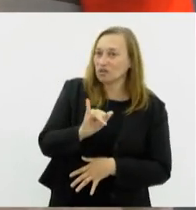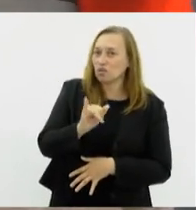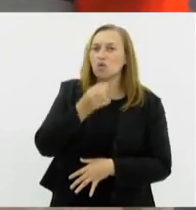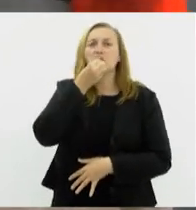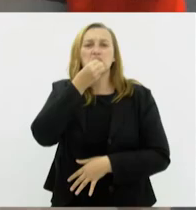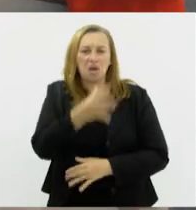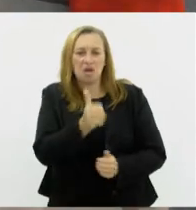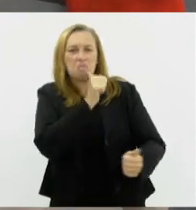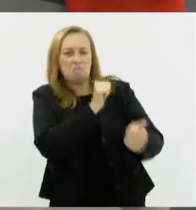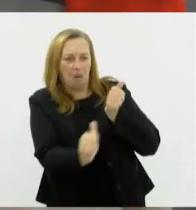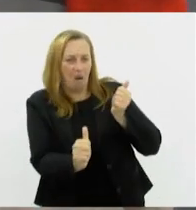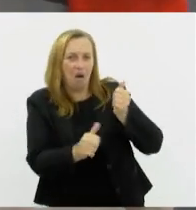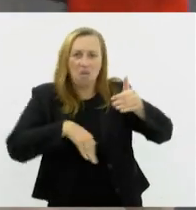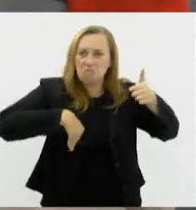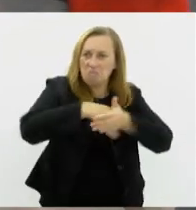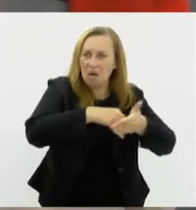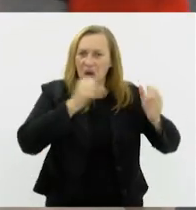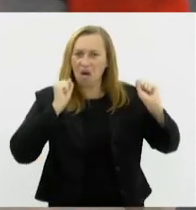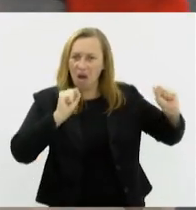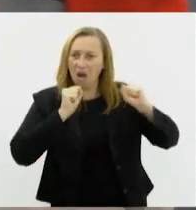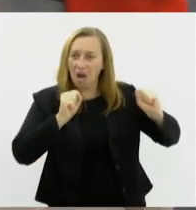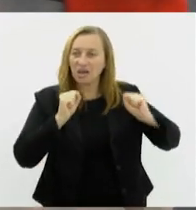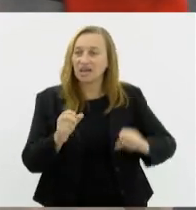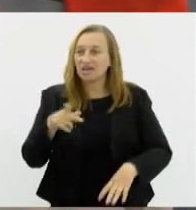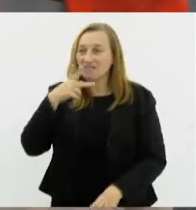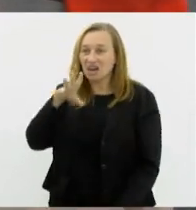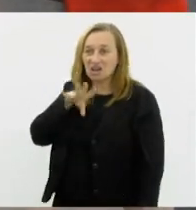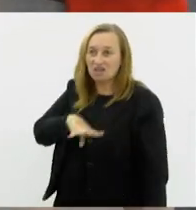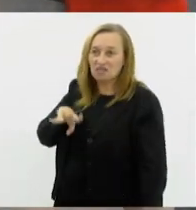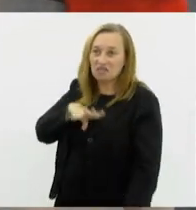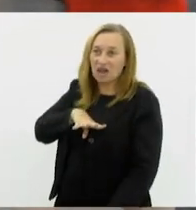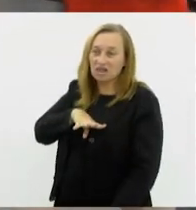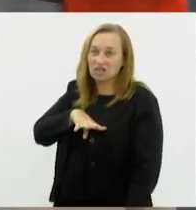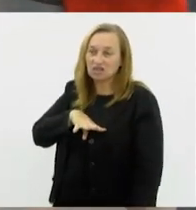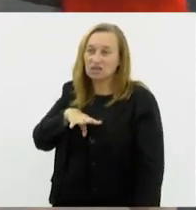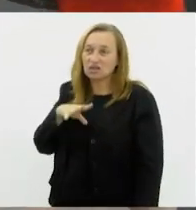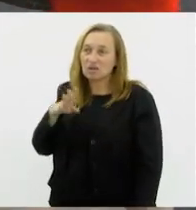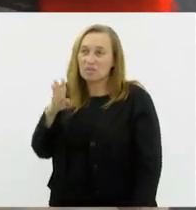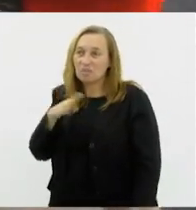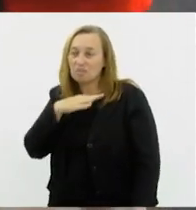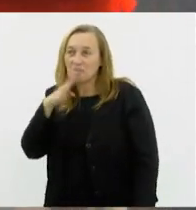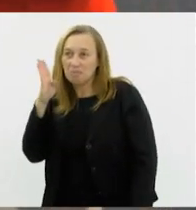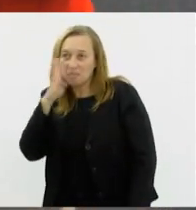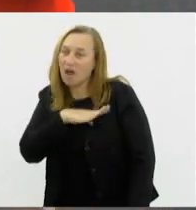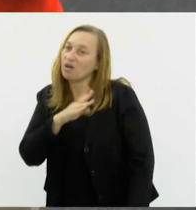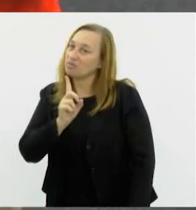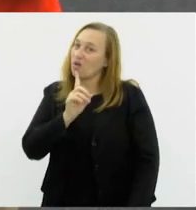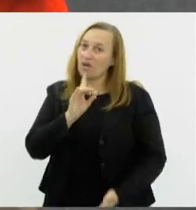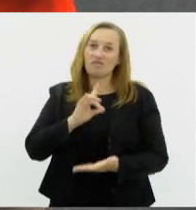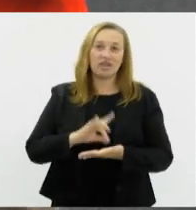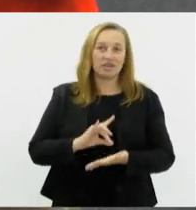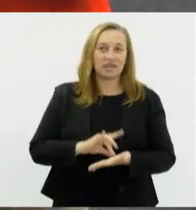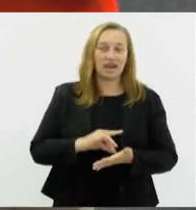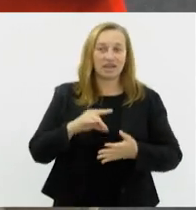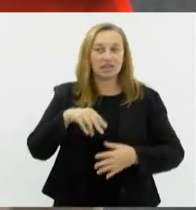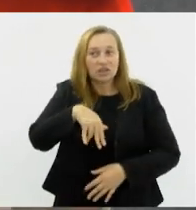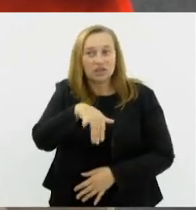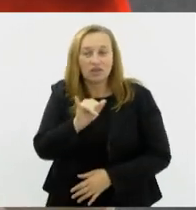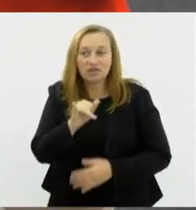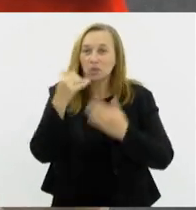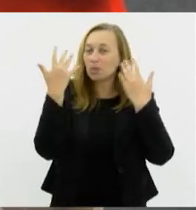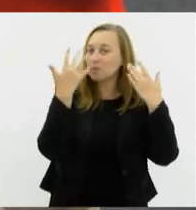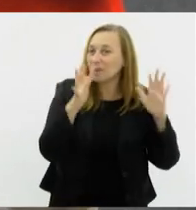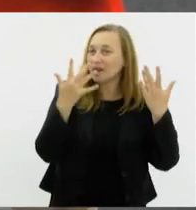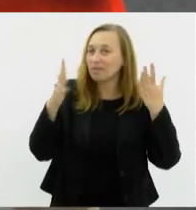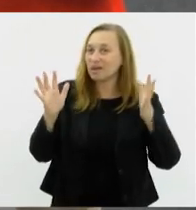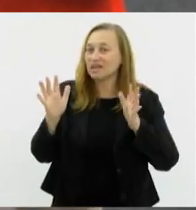bem, né, a imprensa costuma dizer que o Vasco que jogou mal. Então, quer dizer, isso não é verdade, o Nova Iguaçu está de parabéns, aqueles